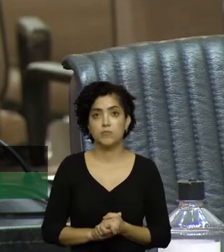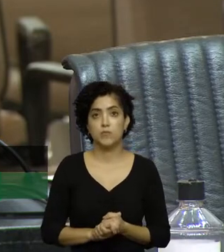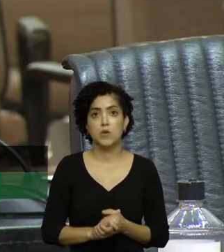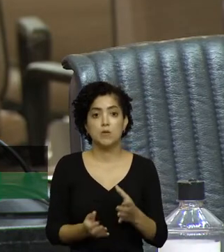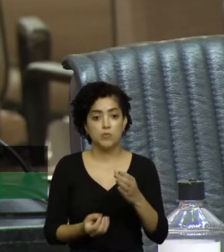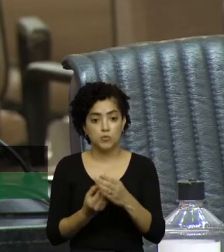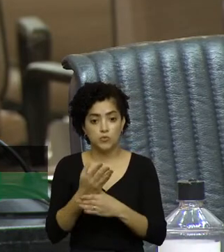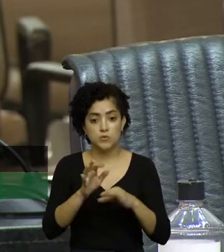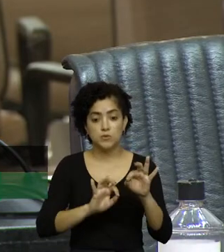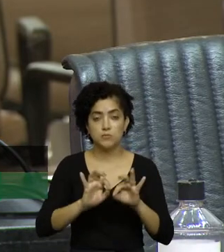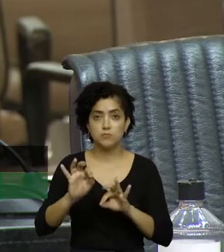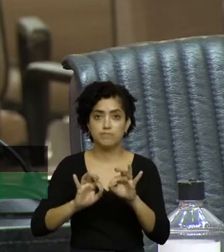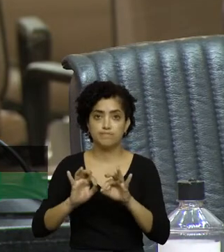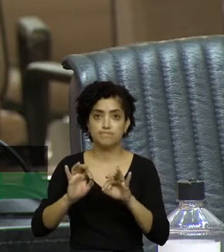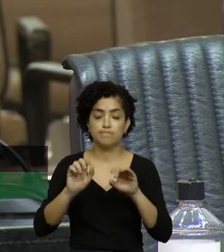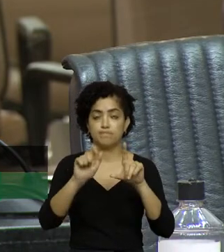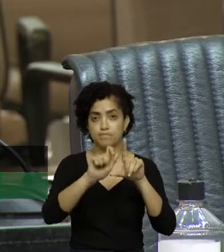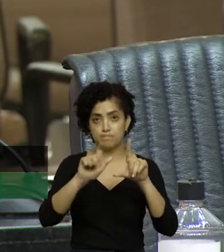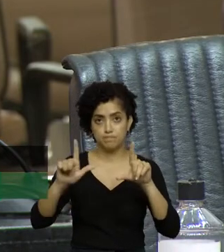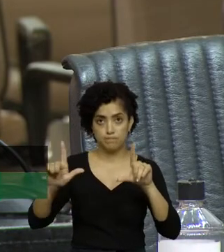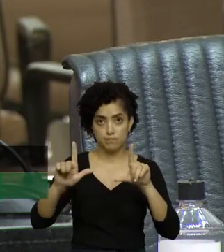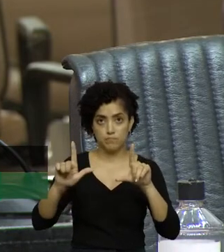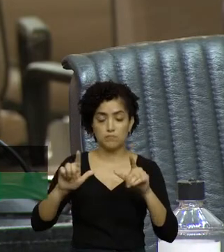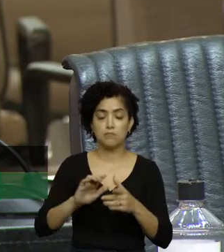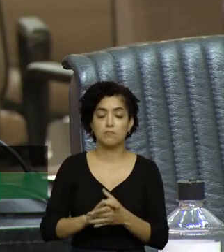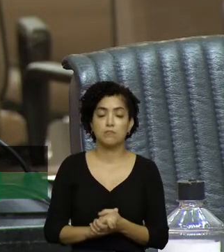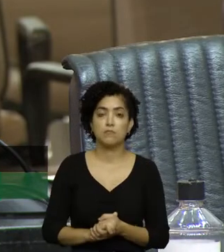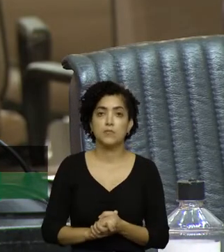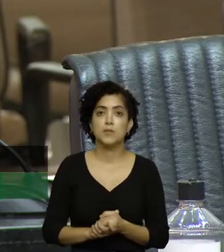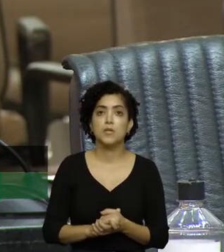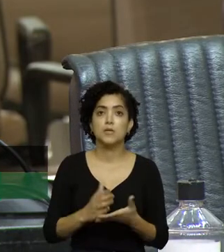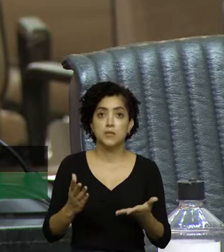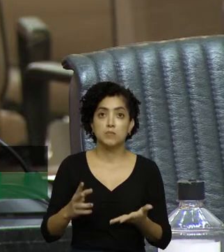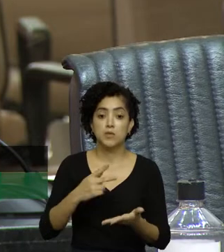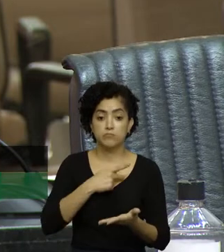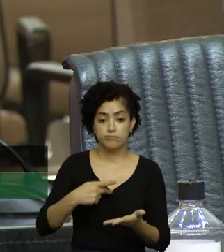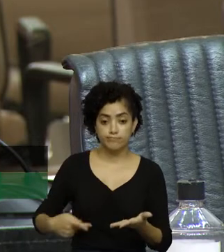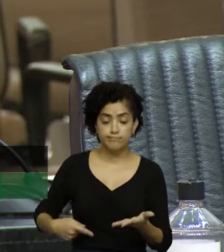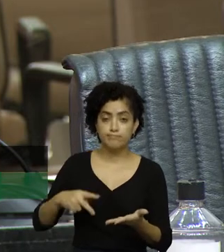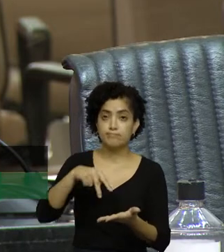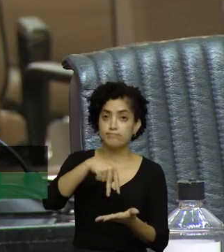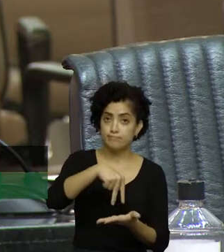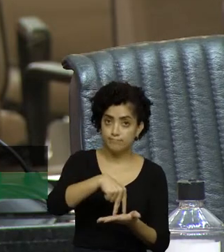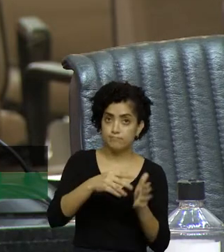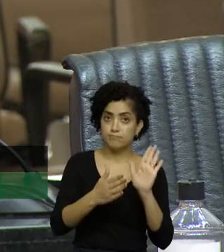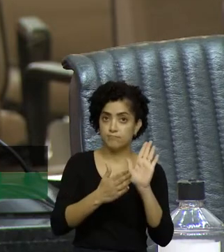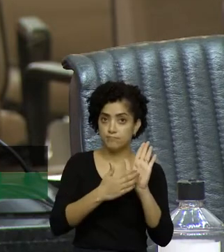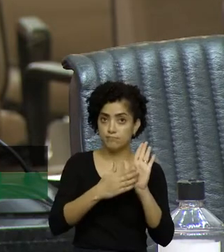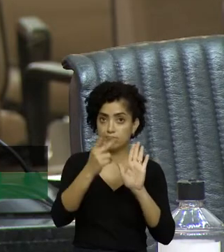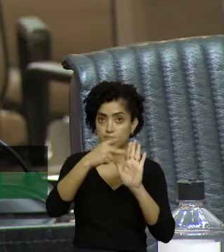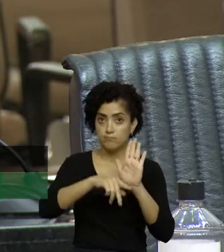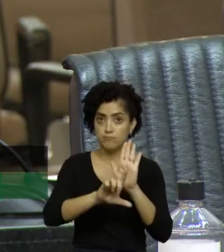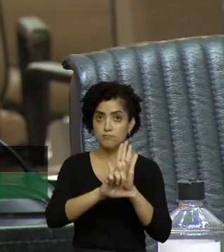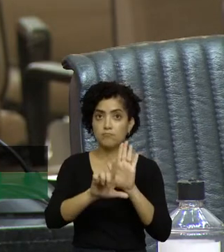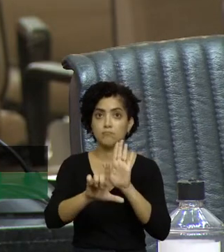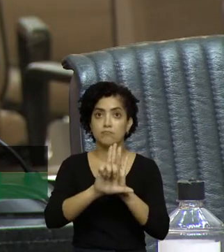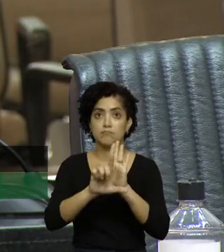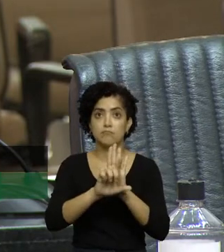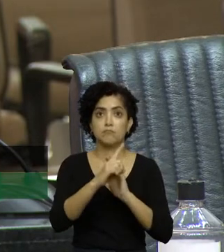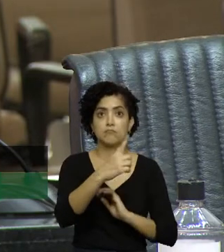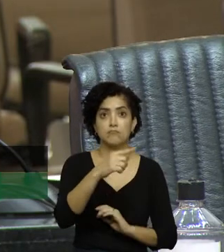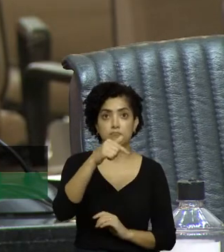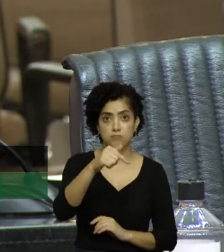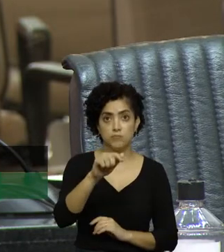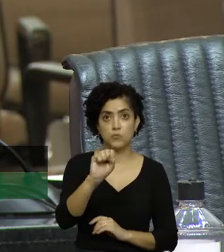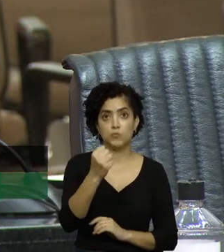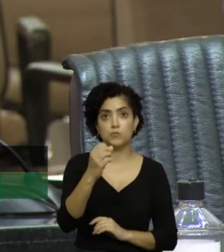de jornalismo da TVAL. Na continuidade, o senhor presidente fez uso da palavra na condição de proponente do projeto que deu origem à Lei Estadual nº